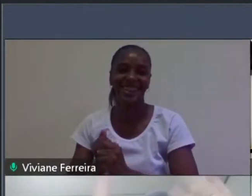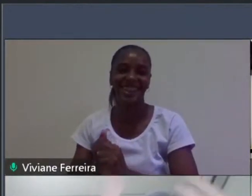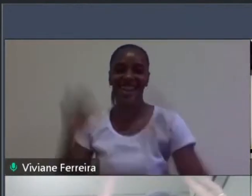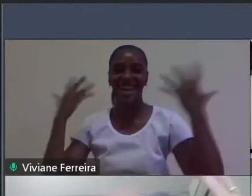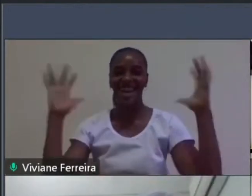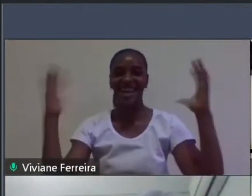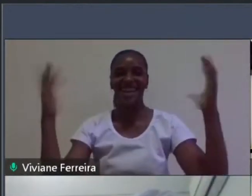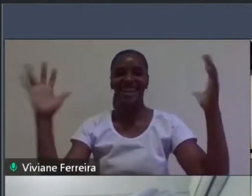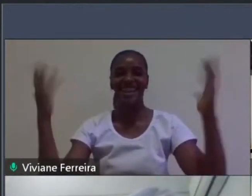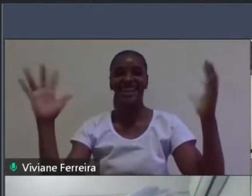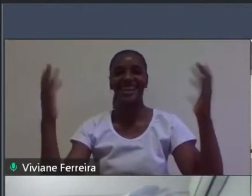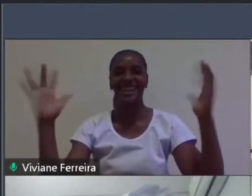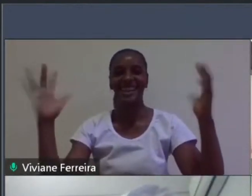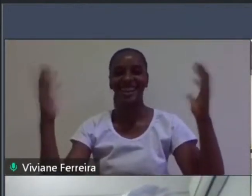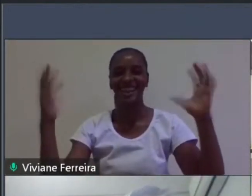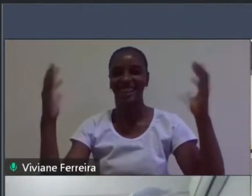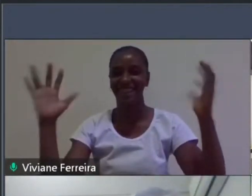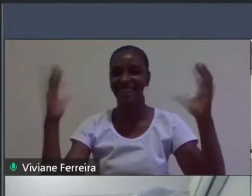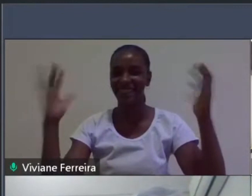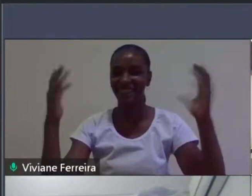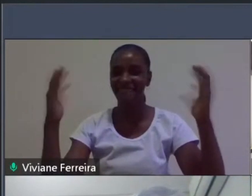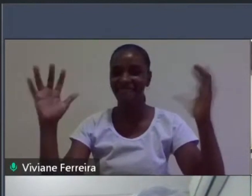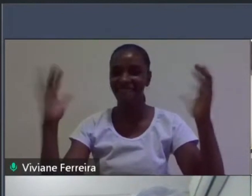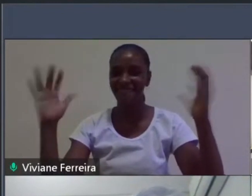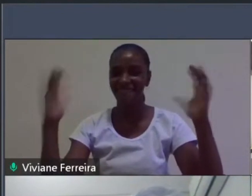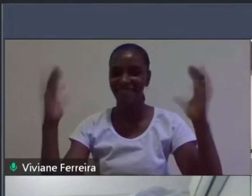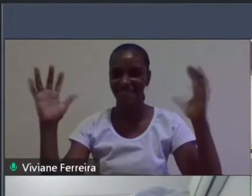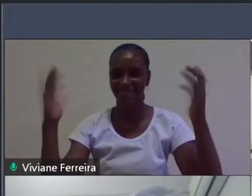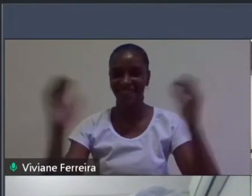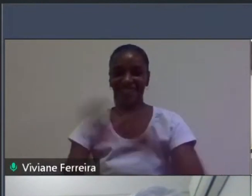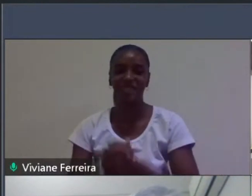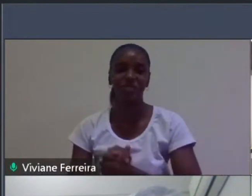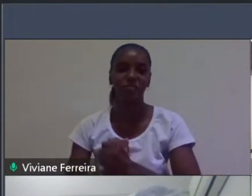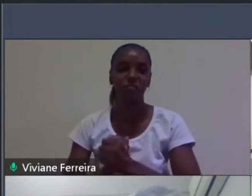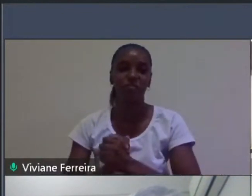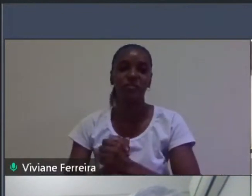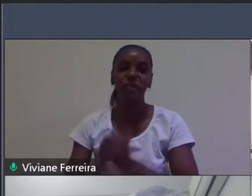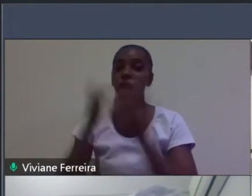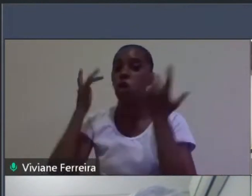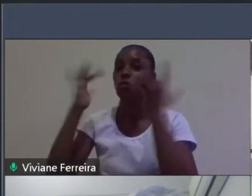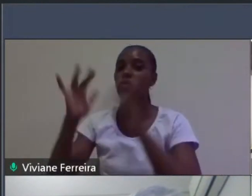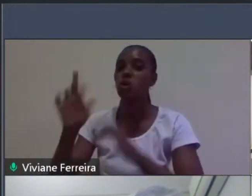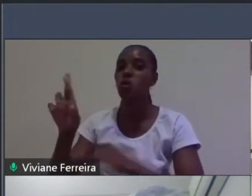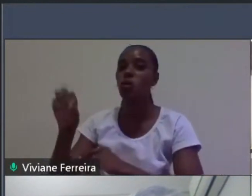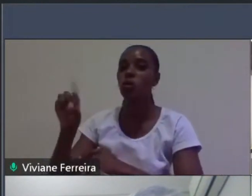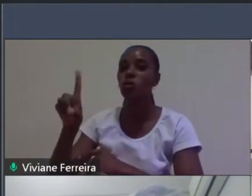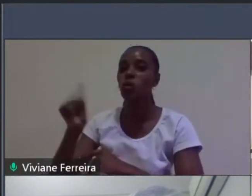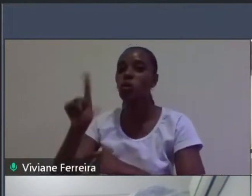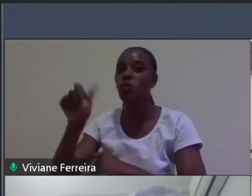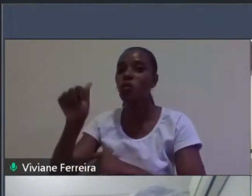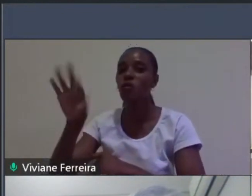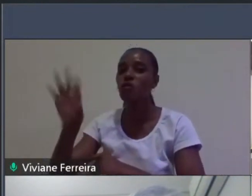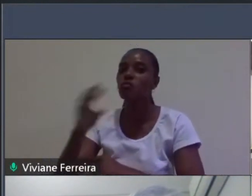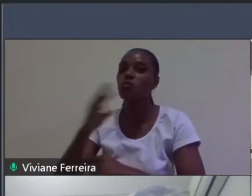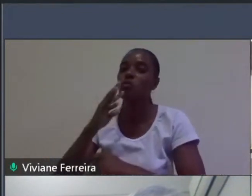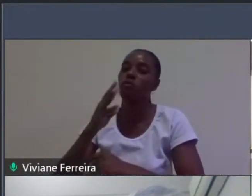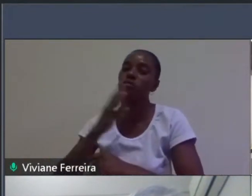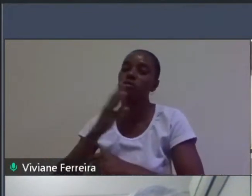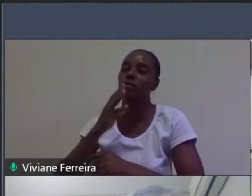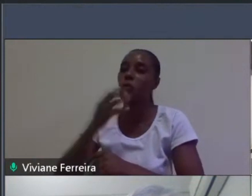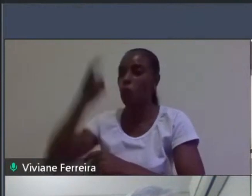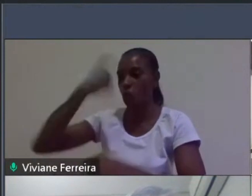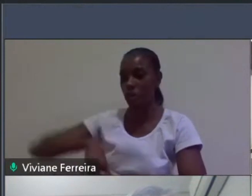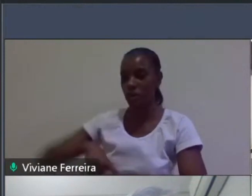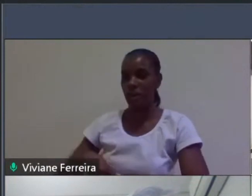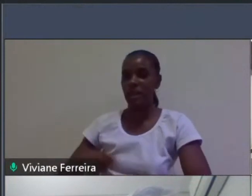Ó, eu não sei... Eu não sei o Rodolfo, mas o Rodolfo já me conhece. Eu já estou com a